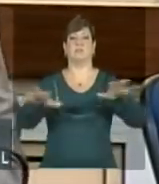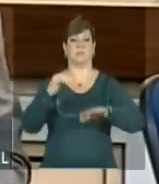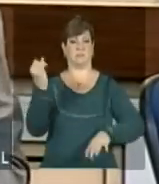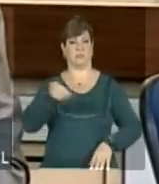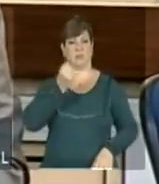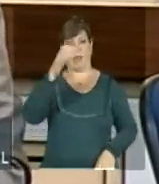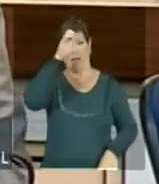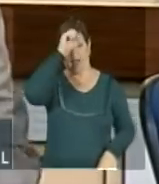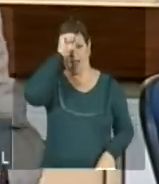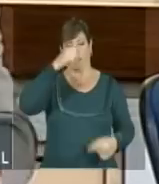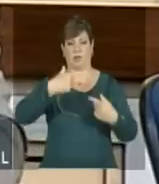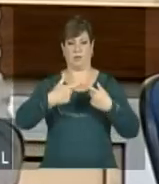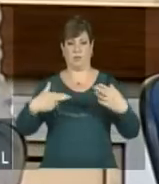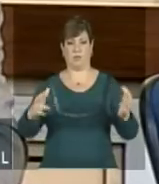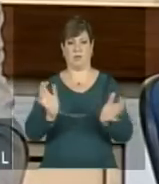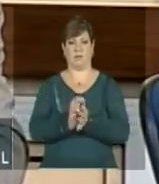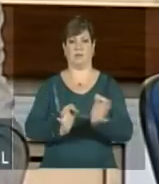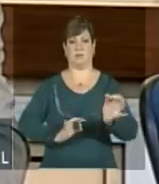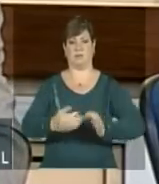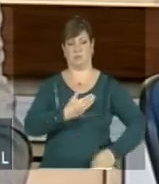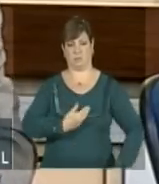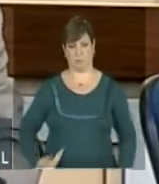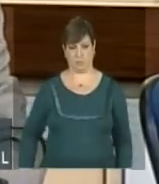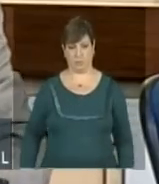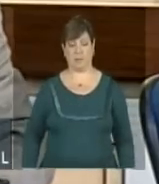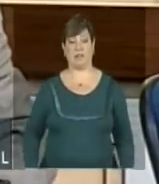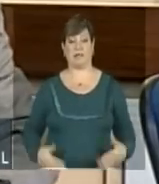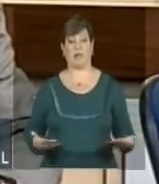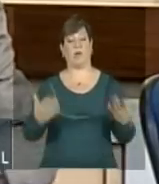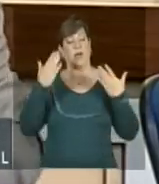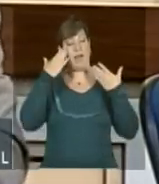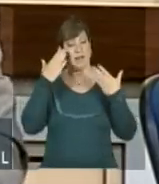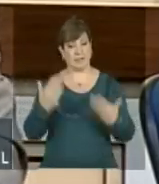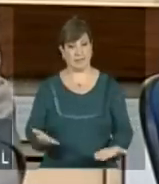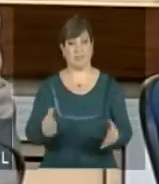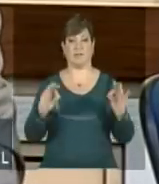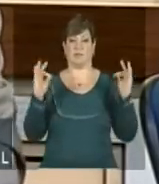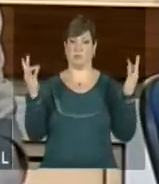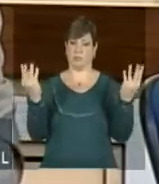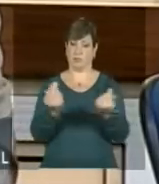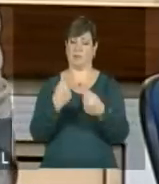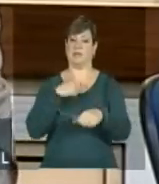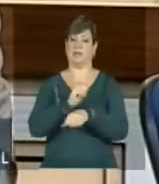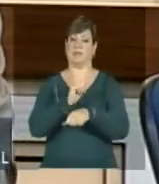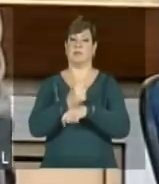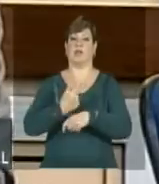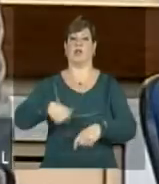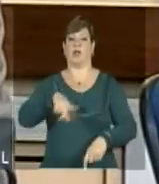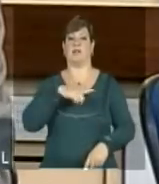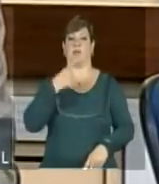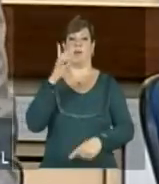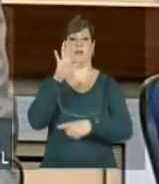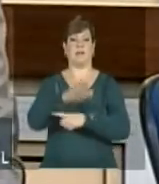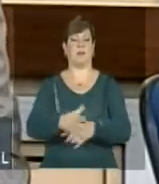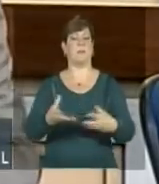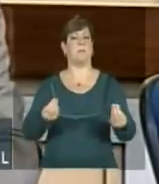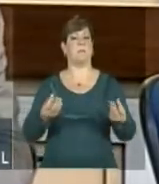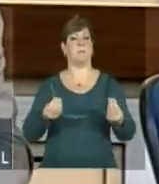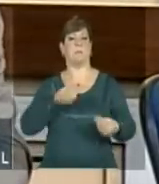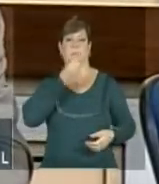importante de aprendizado na administração pública. Então, agradeço a todos, espero que nós tenhamos uma tarde